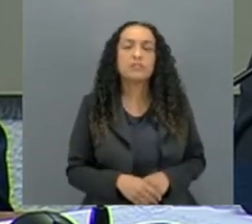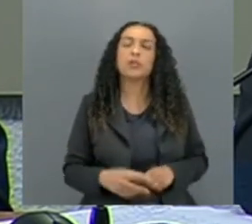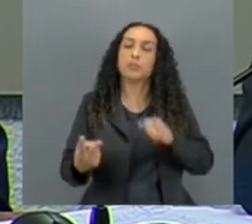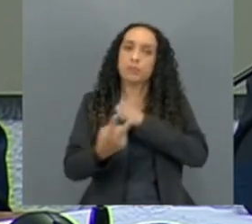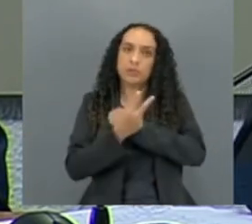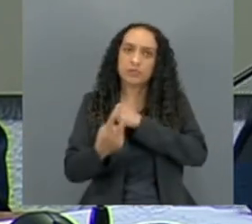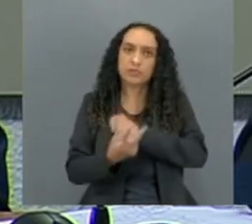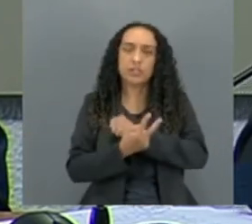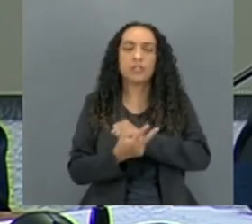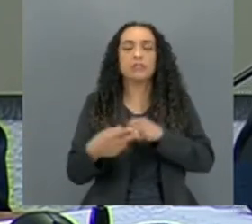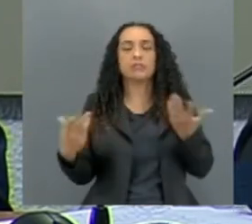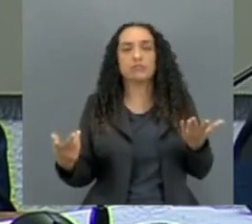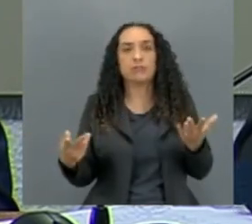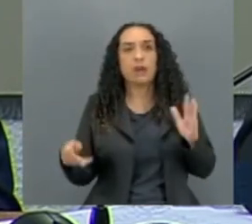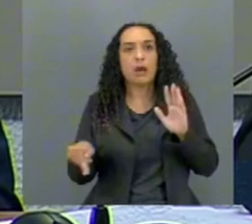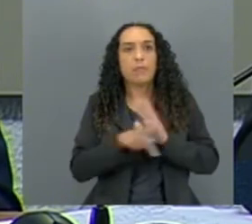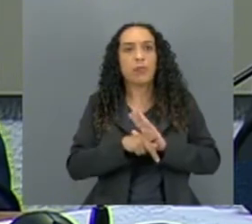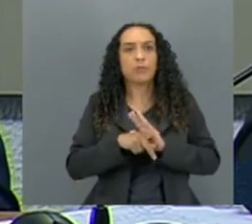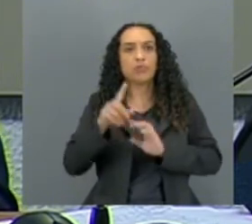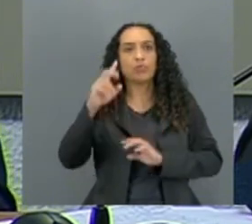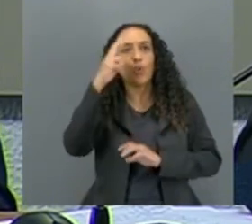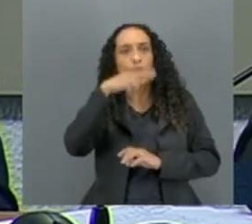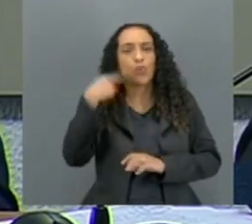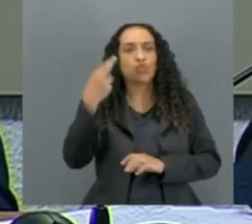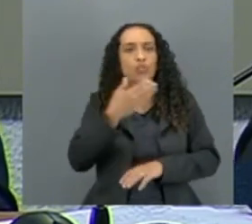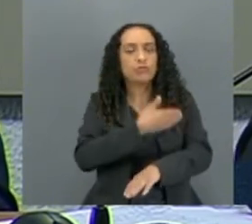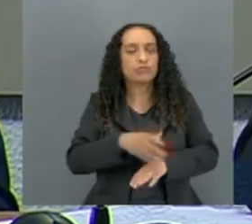do próprio cotidiano dos